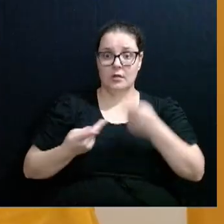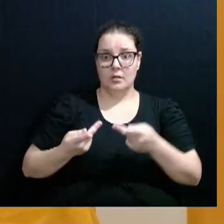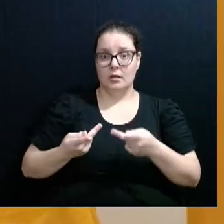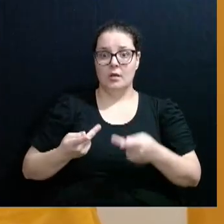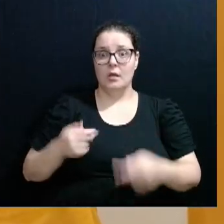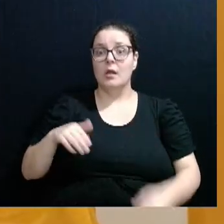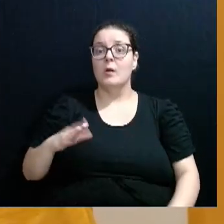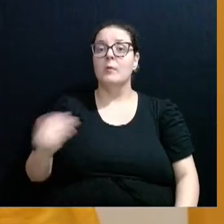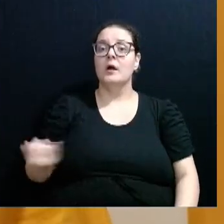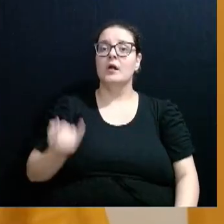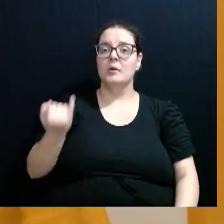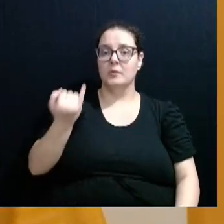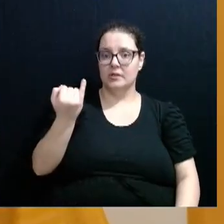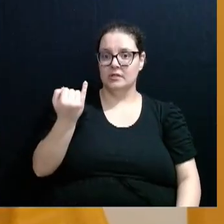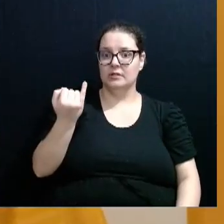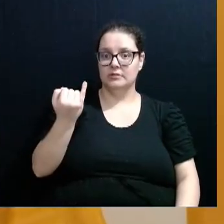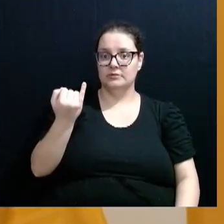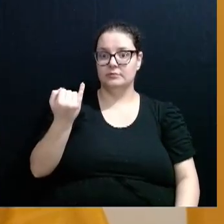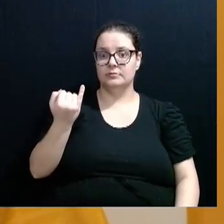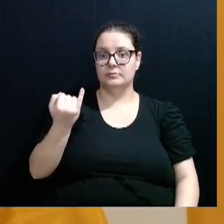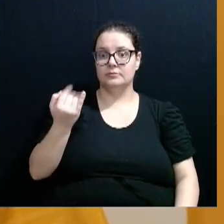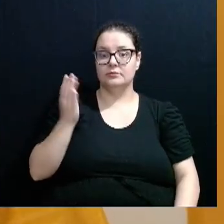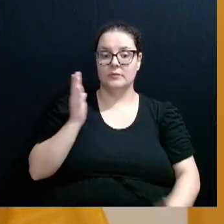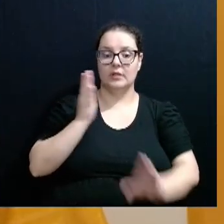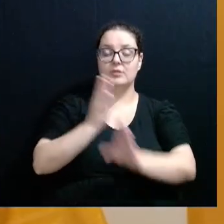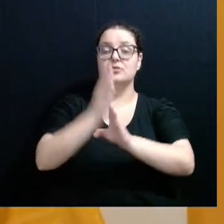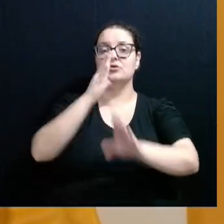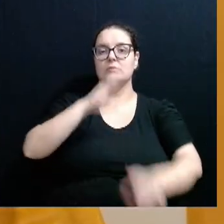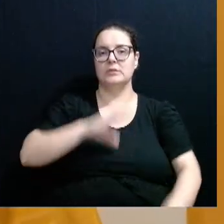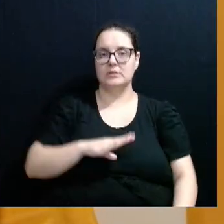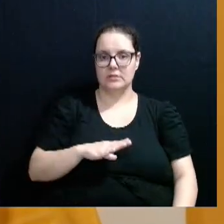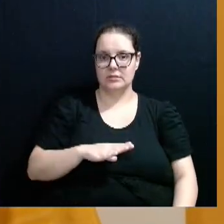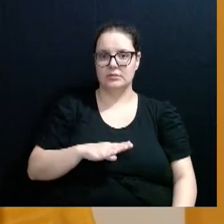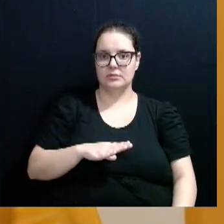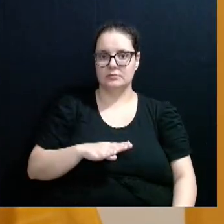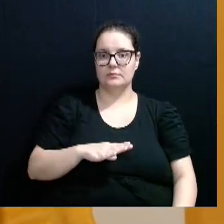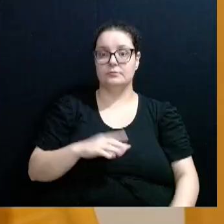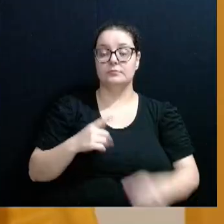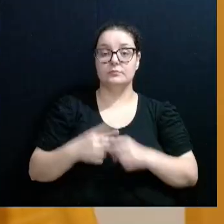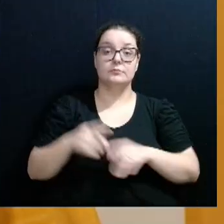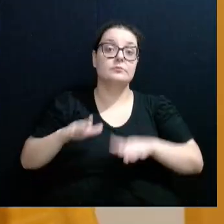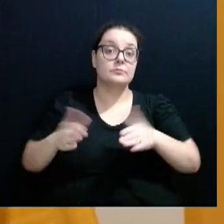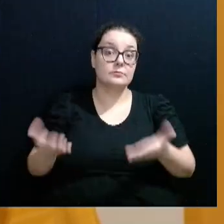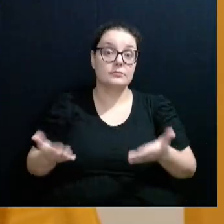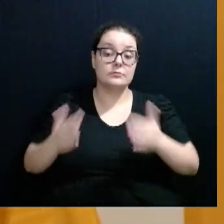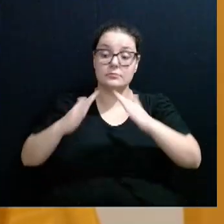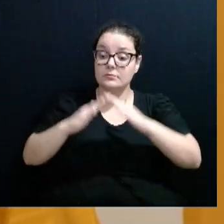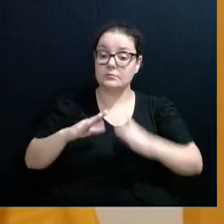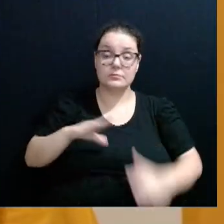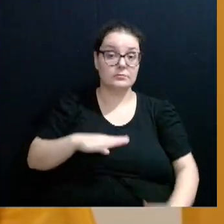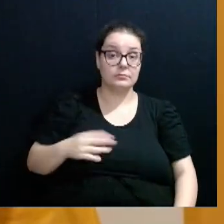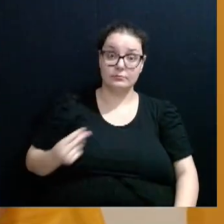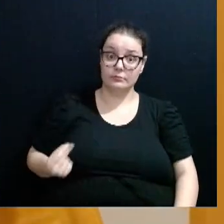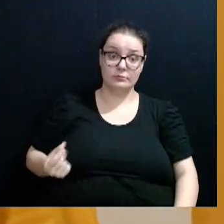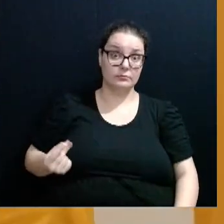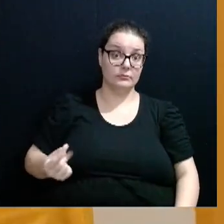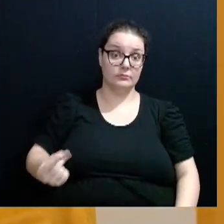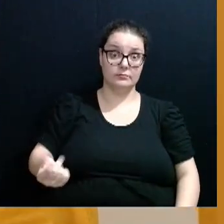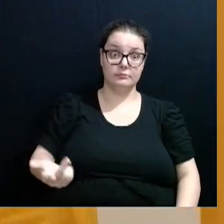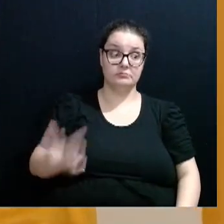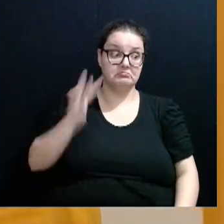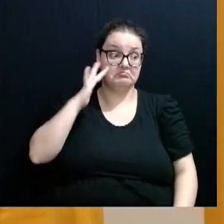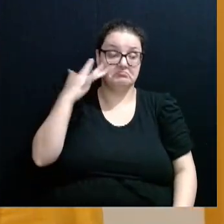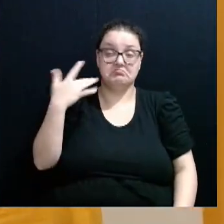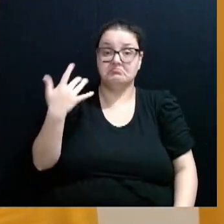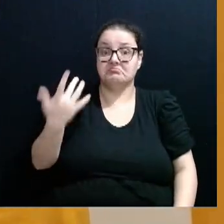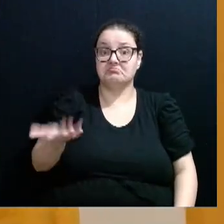é descobrir a cidade, né? Porque às vezes a gente mora na cidade a vida toda e alguns